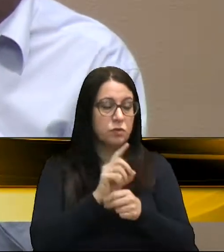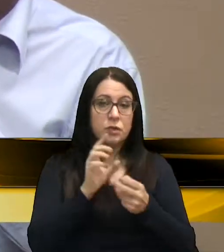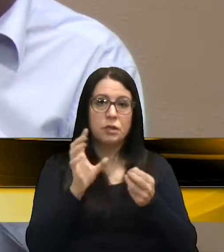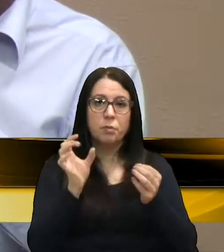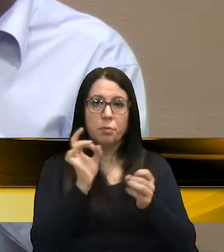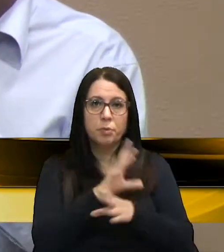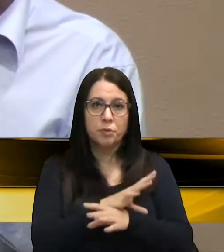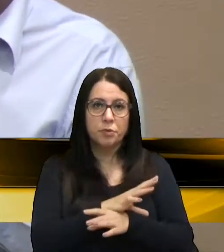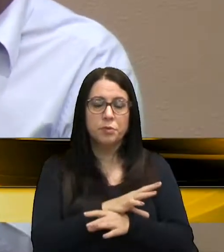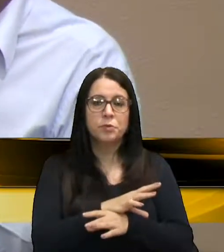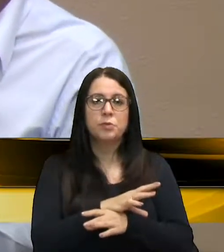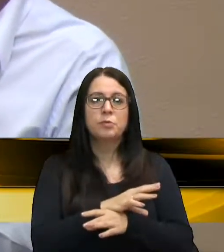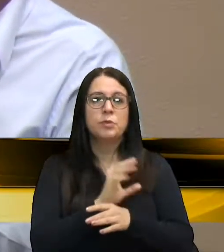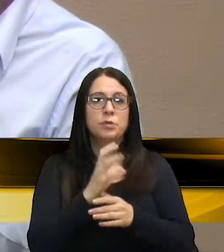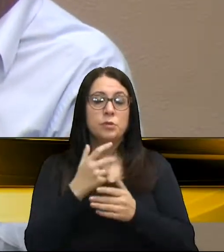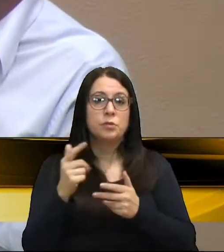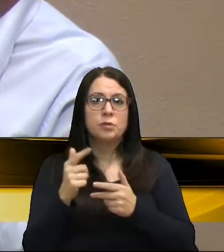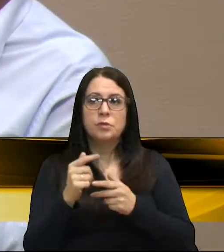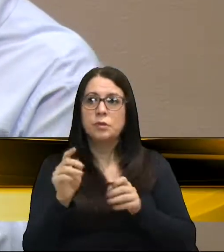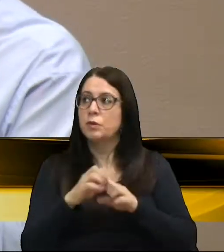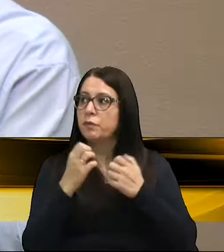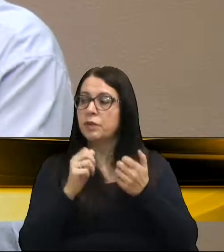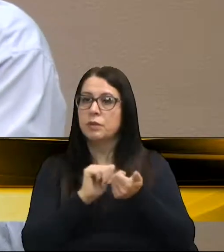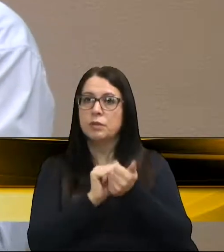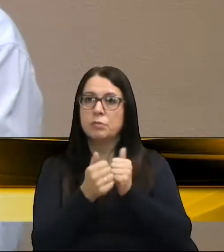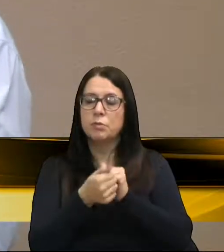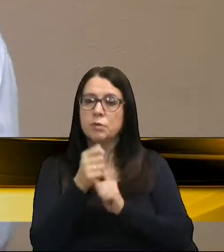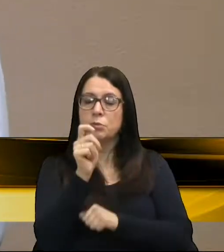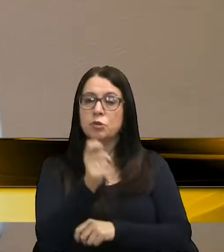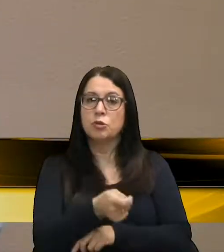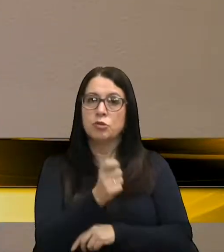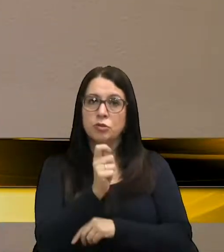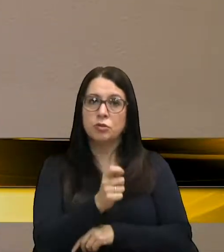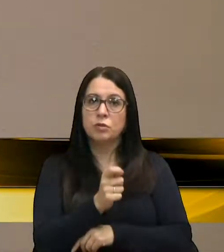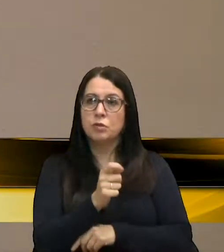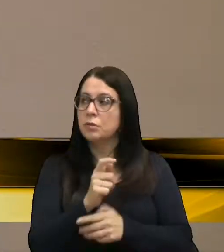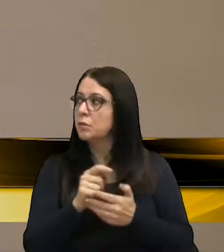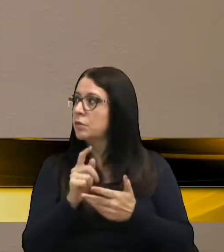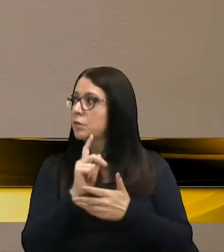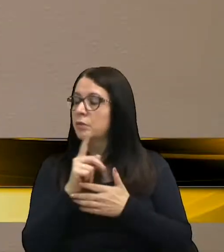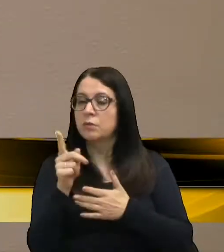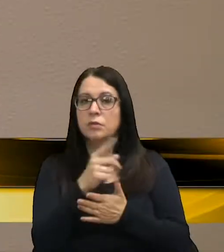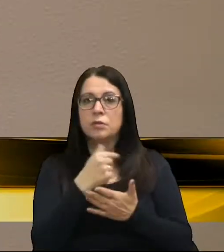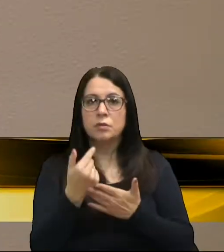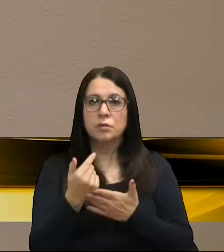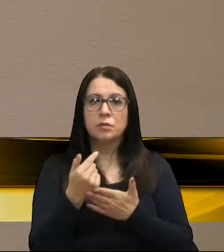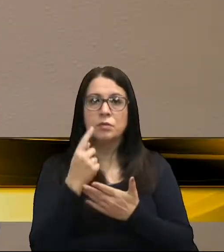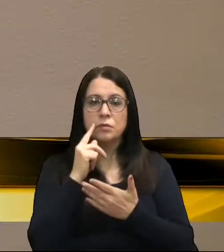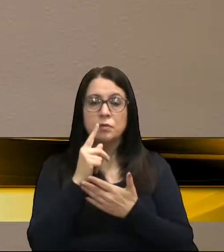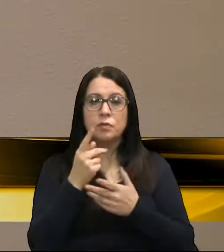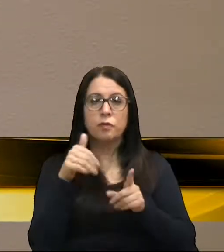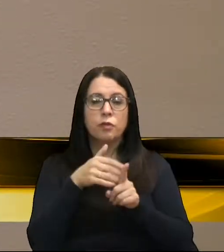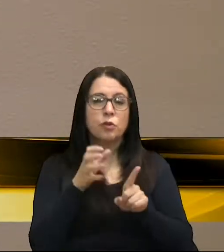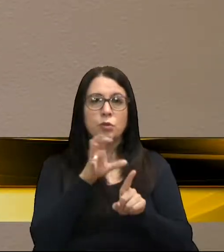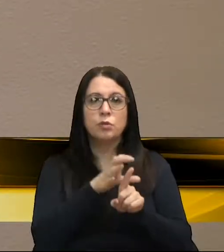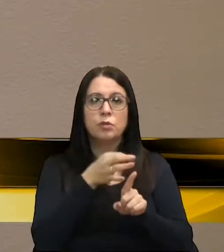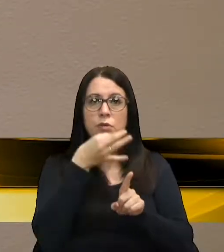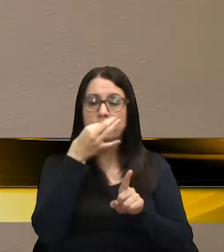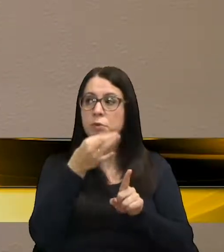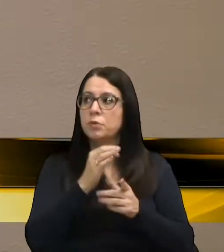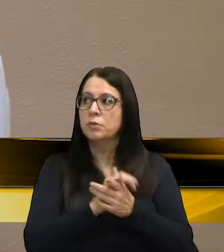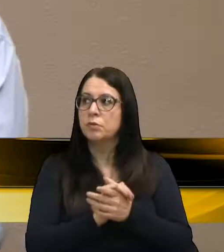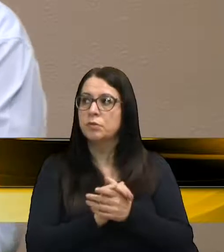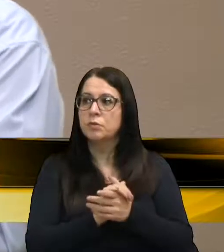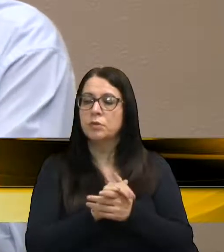para que aconteçam eventos da pesca esportiva em Caxias do Sul, o que será muito bom. Então, voto contrário ao parecer e favorável